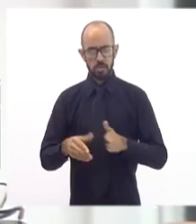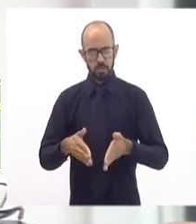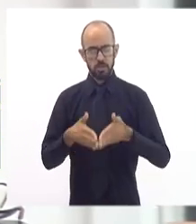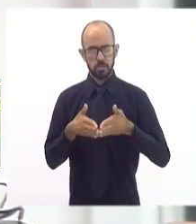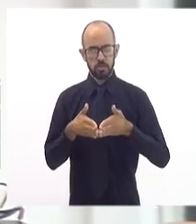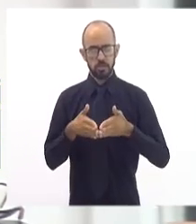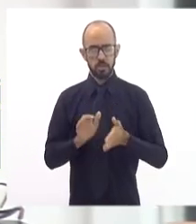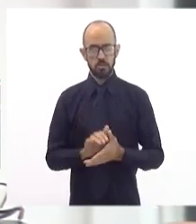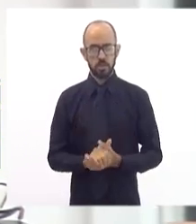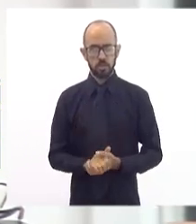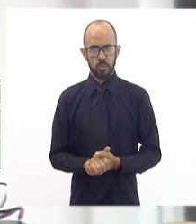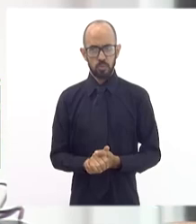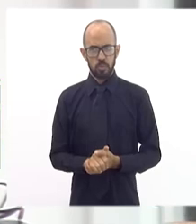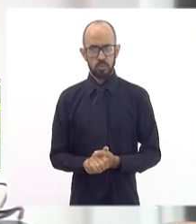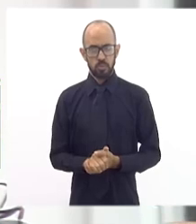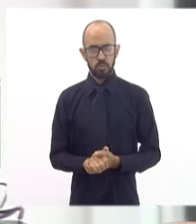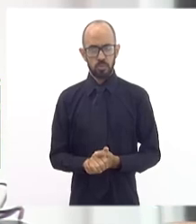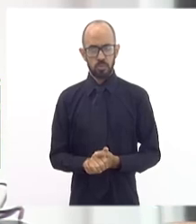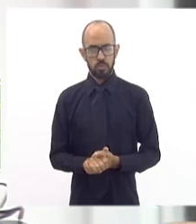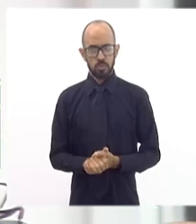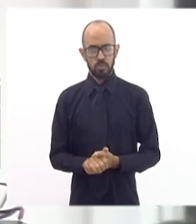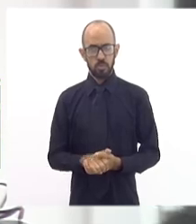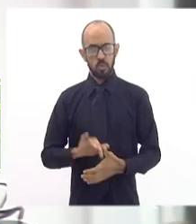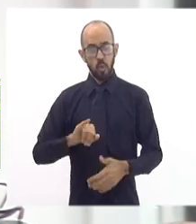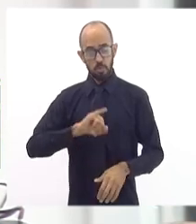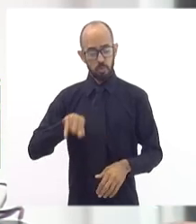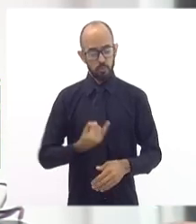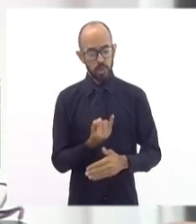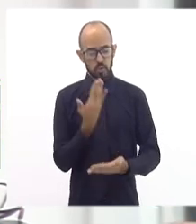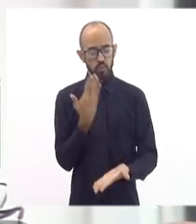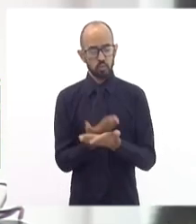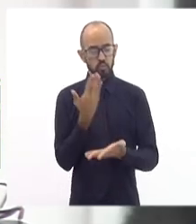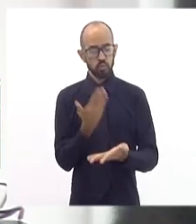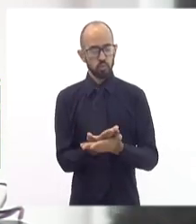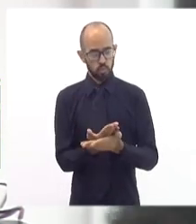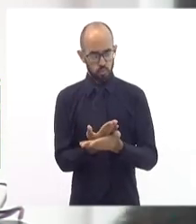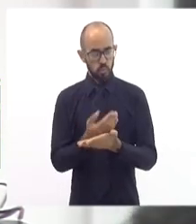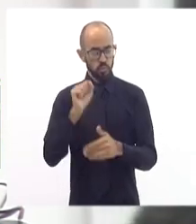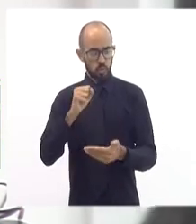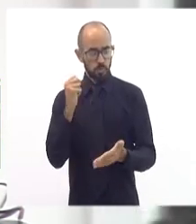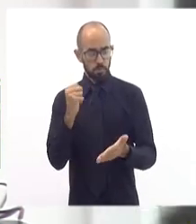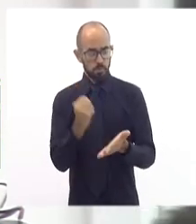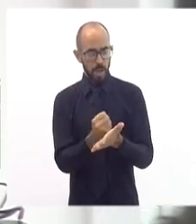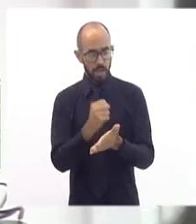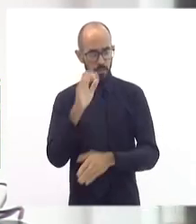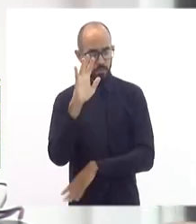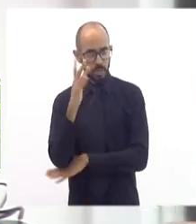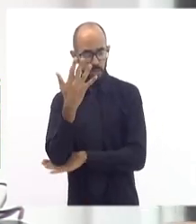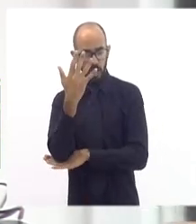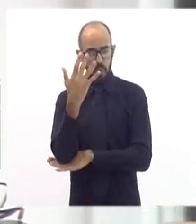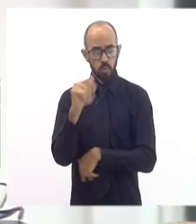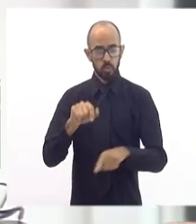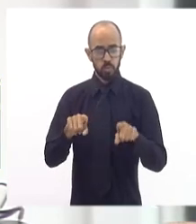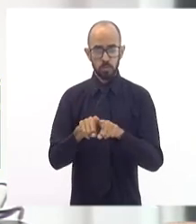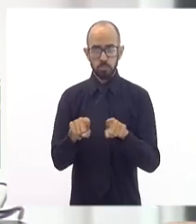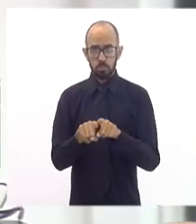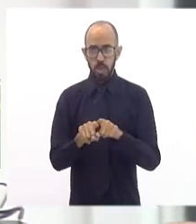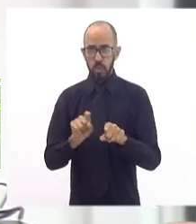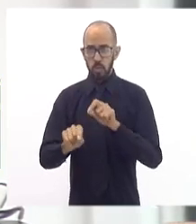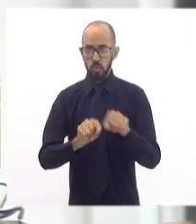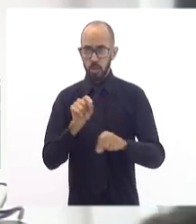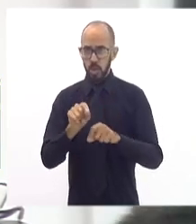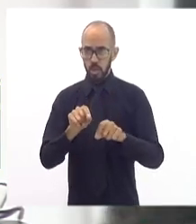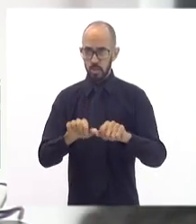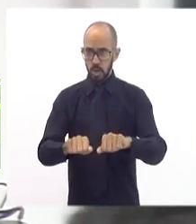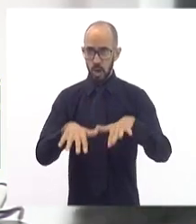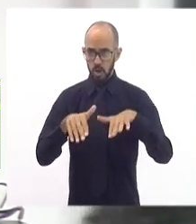É em proveito de um estudo de impacto ambiental em proveito de uma sucessão de